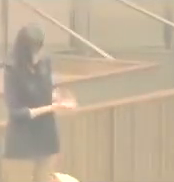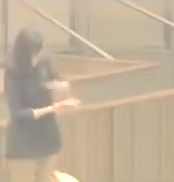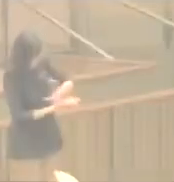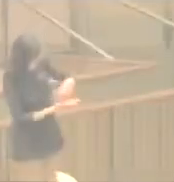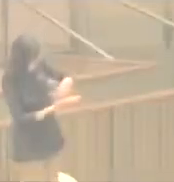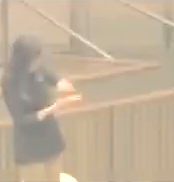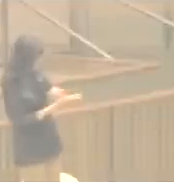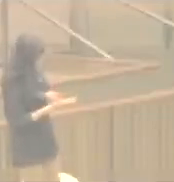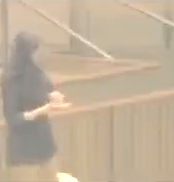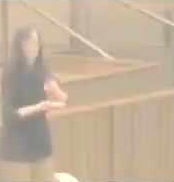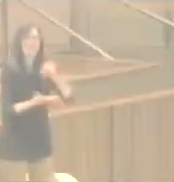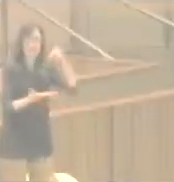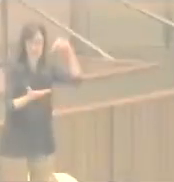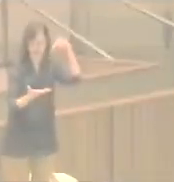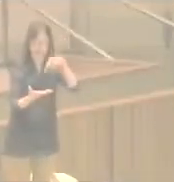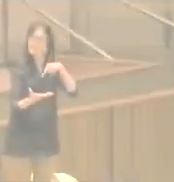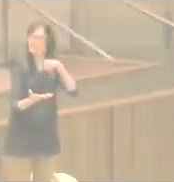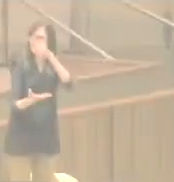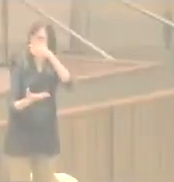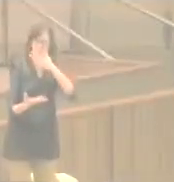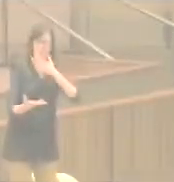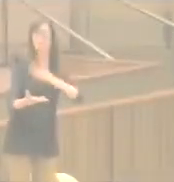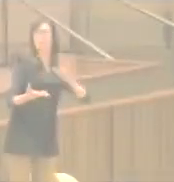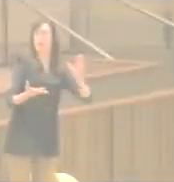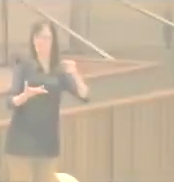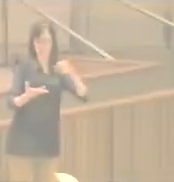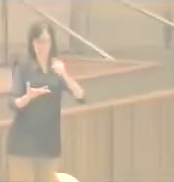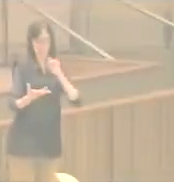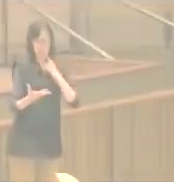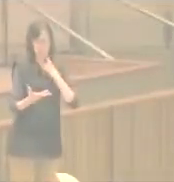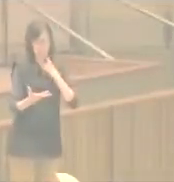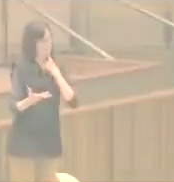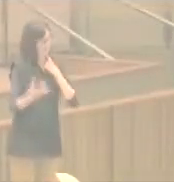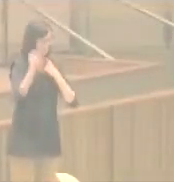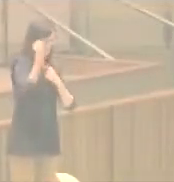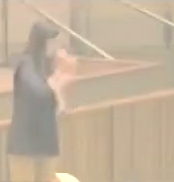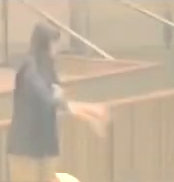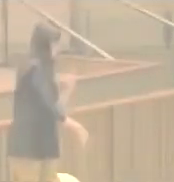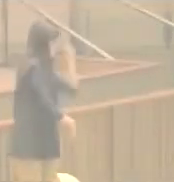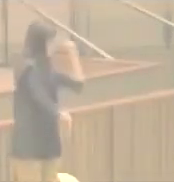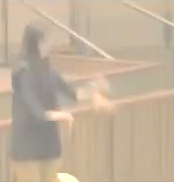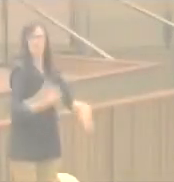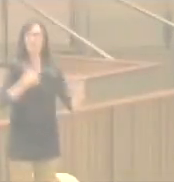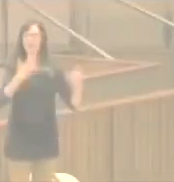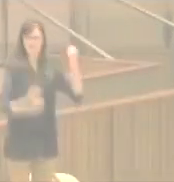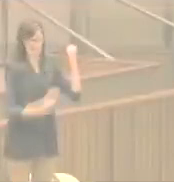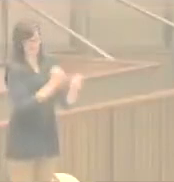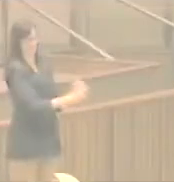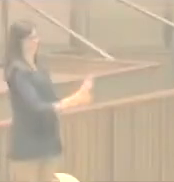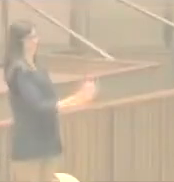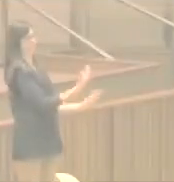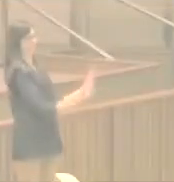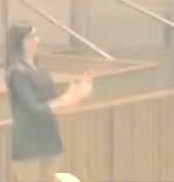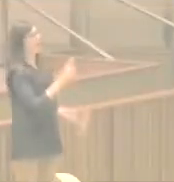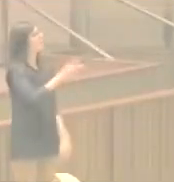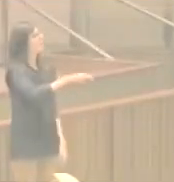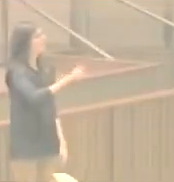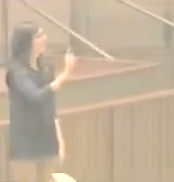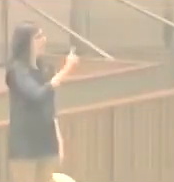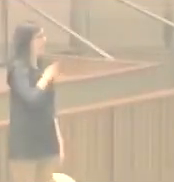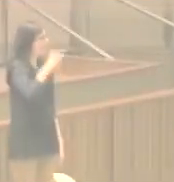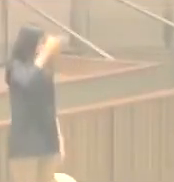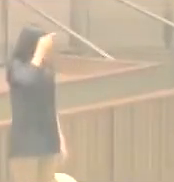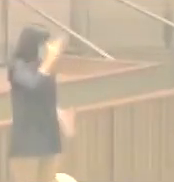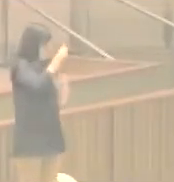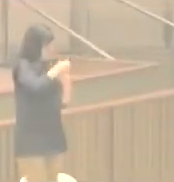alguma coisa na tua casa que te reporta a esse lugar, eu vou jogar fora hoje, eu vou queimar hoje. Não porque tenha demônios